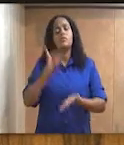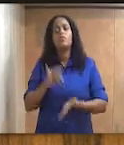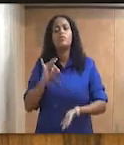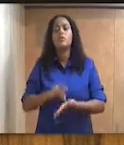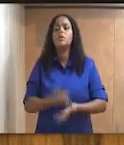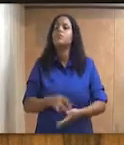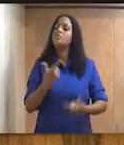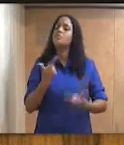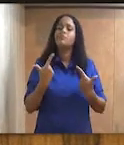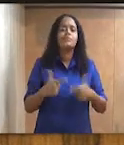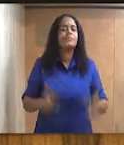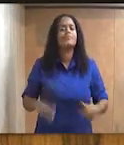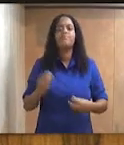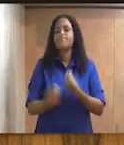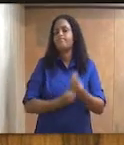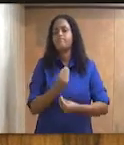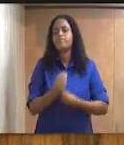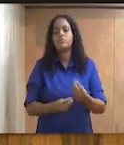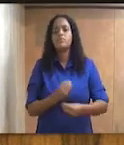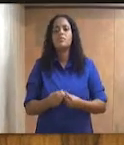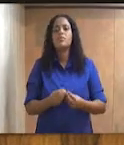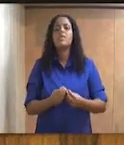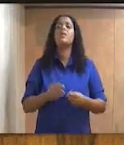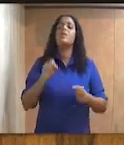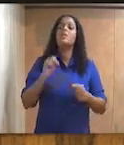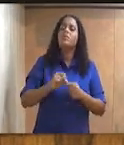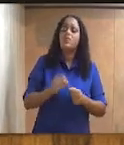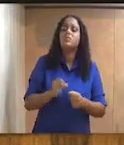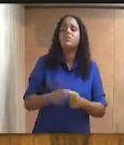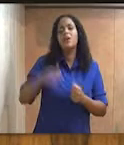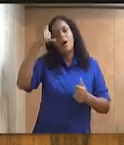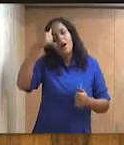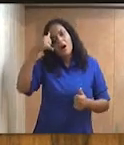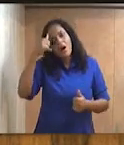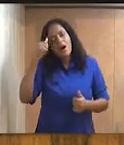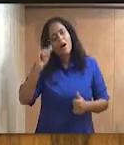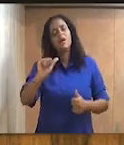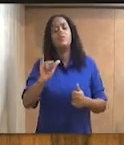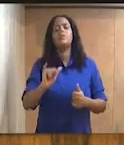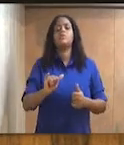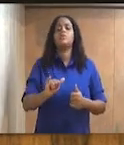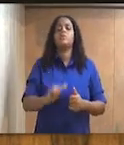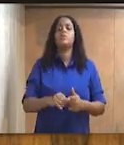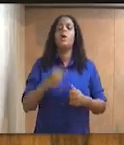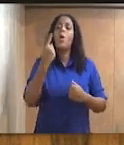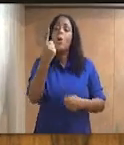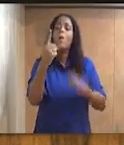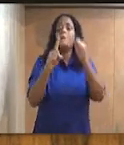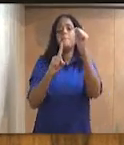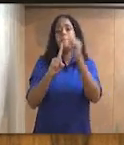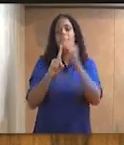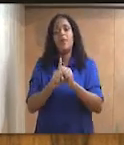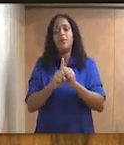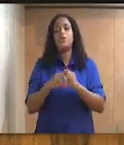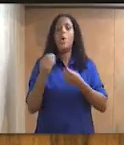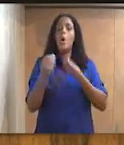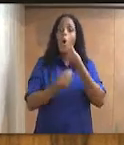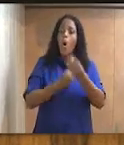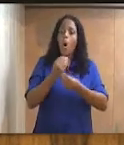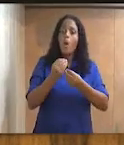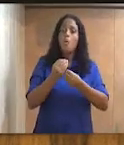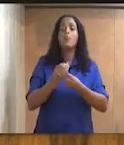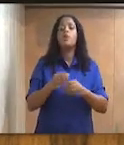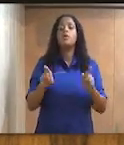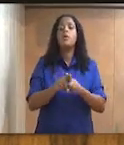há possibilidade de ser concedida a antecipação de apenas 1 mês, conforme conversamos, inclusive,